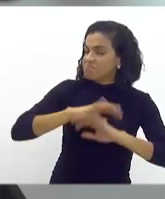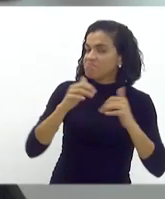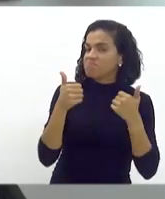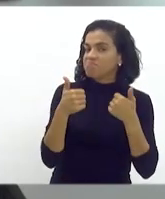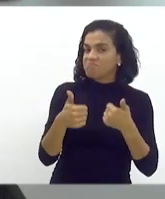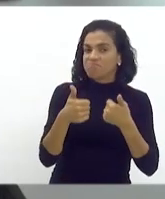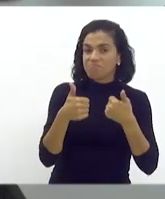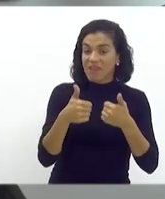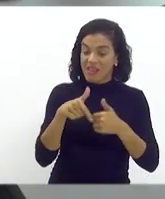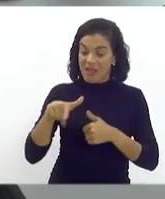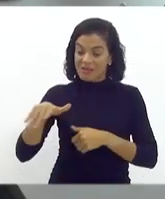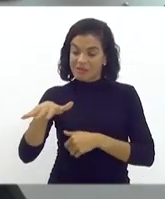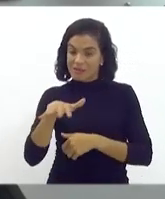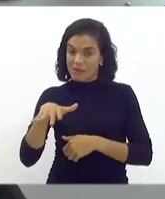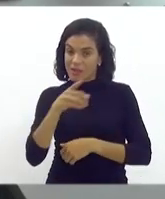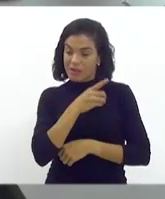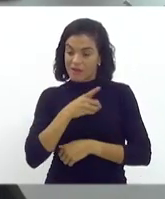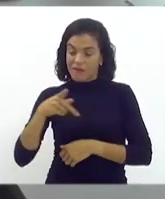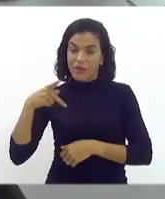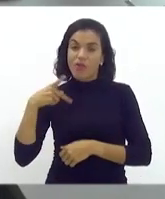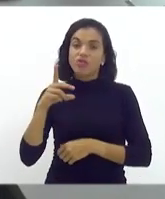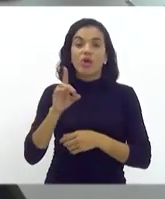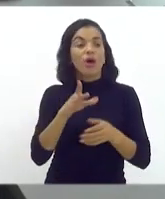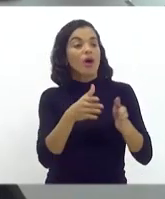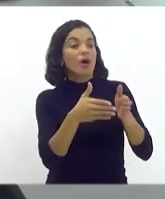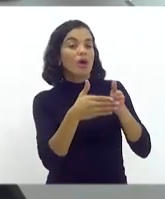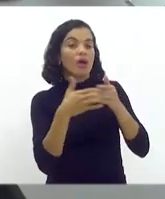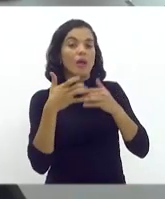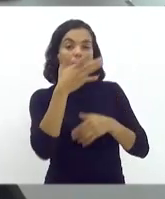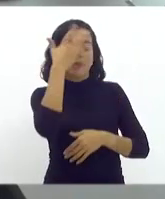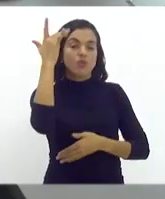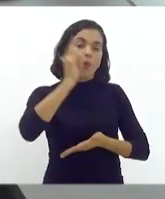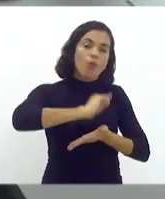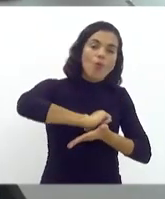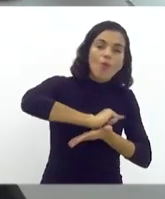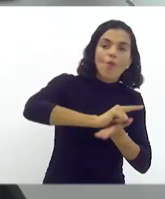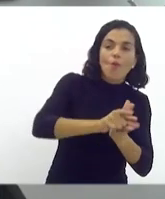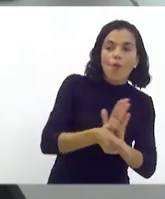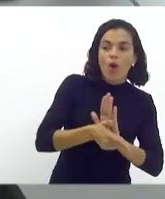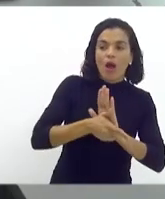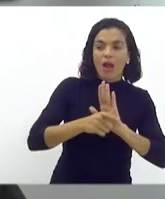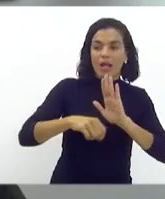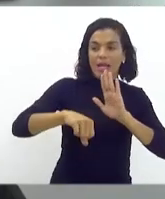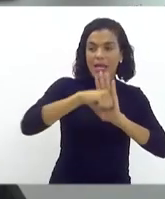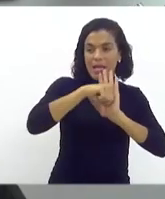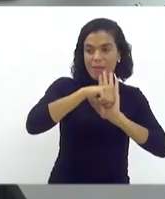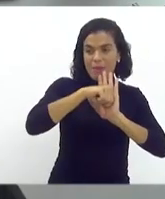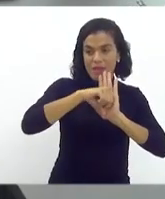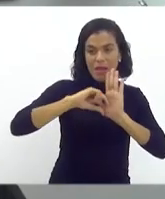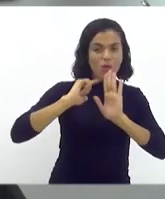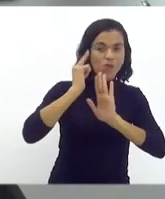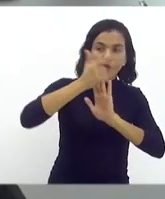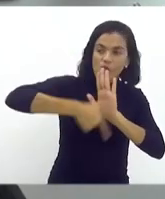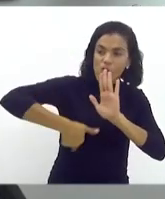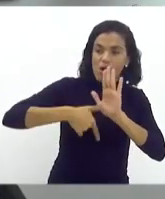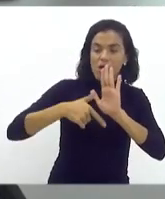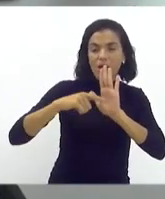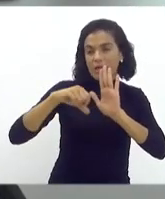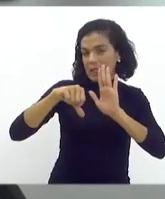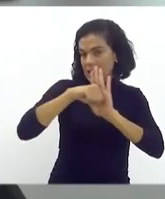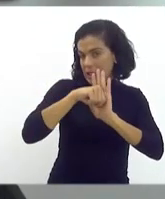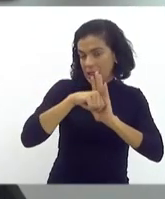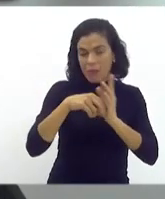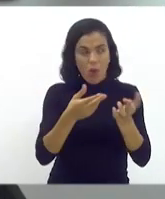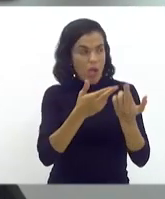que nesse caso a defensoria só está pedindo Quando a pessoa não tem nada que possa vir a ser